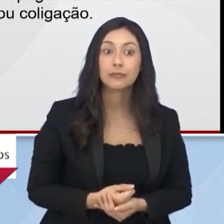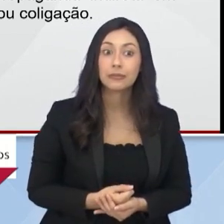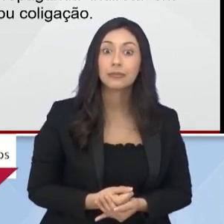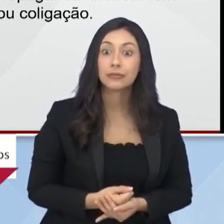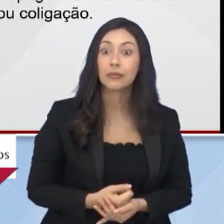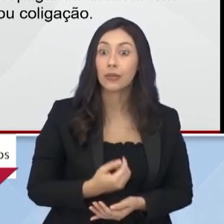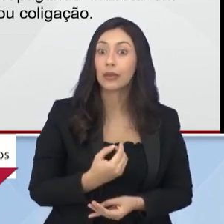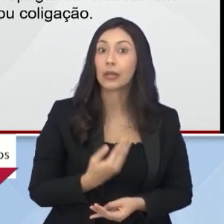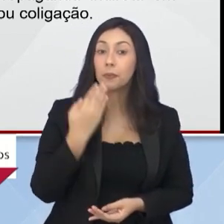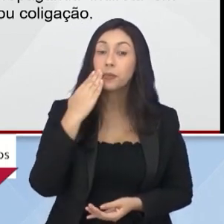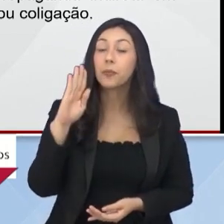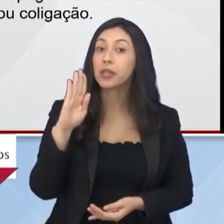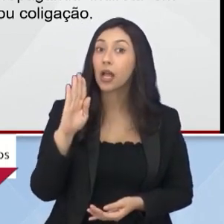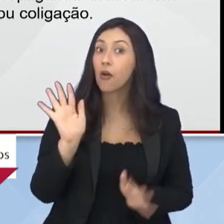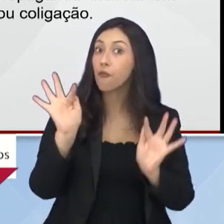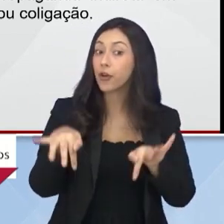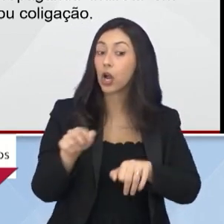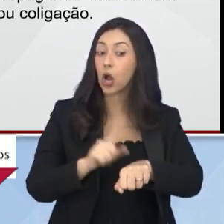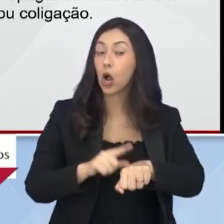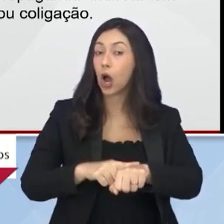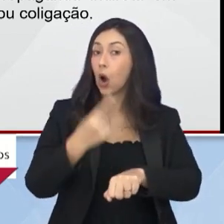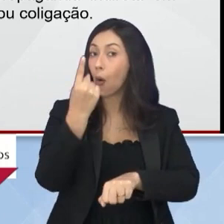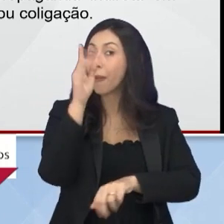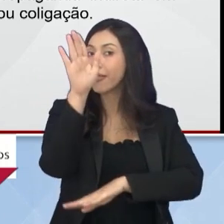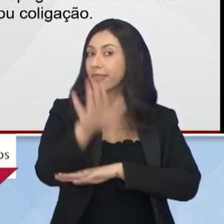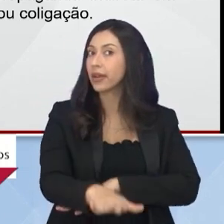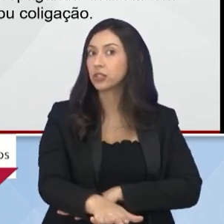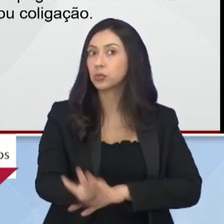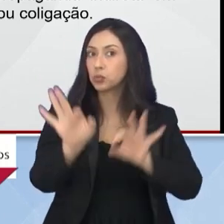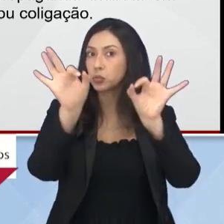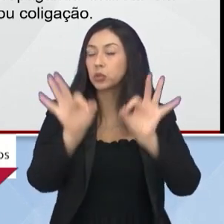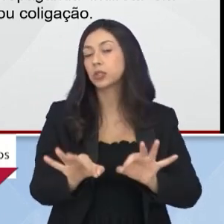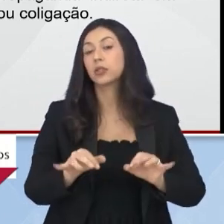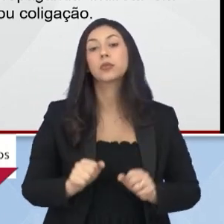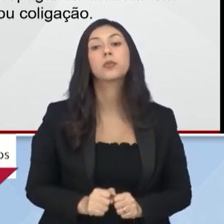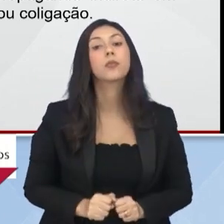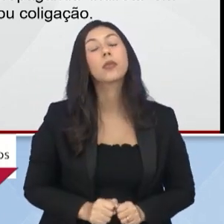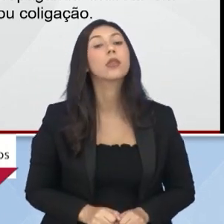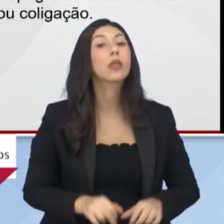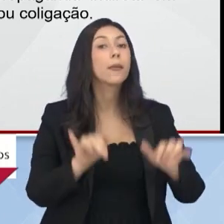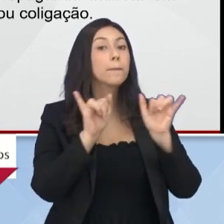Prometemos terminar uma e vamos terminar uma né propaganda